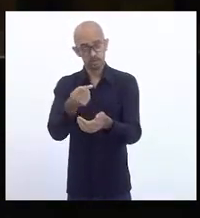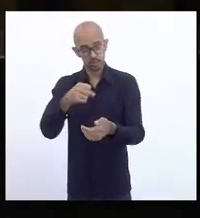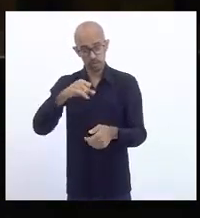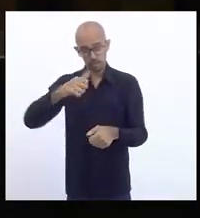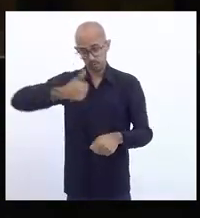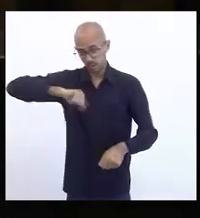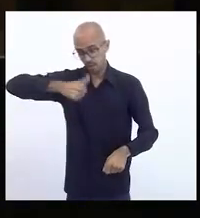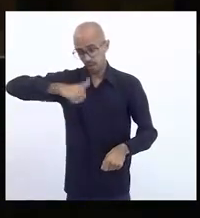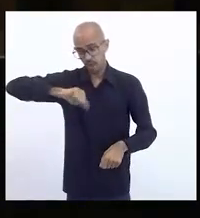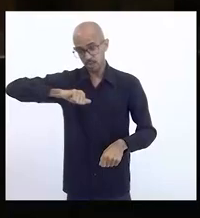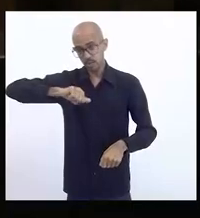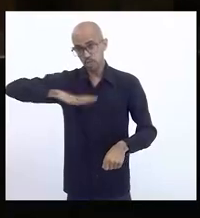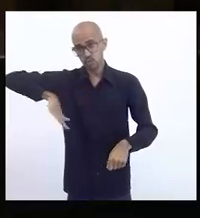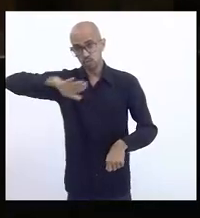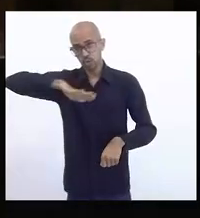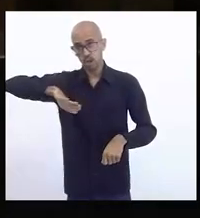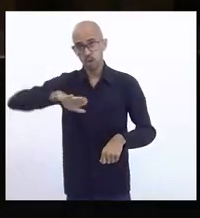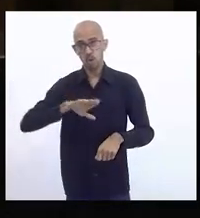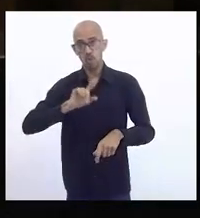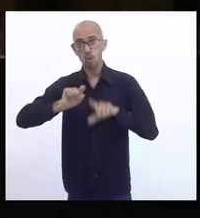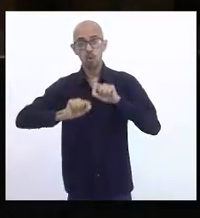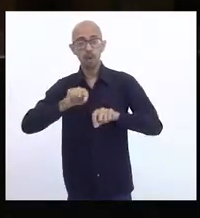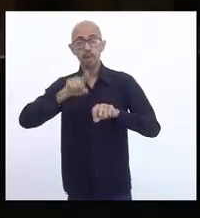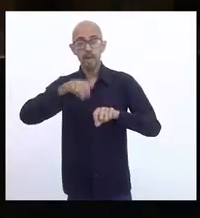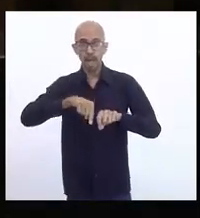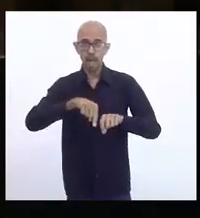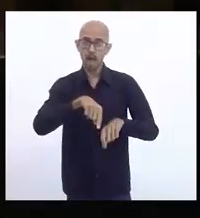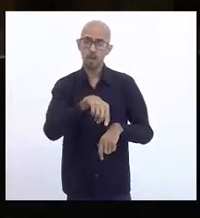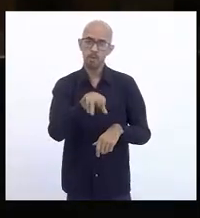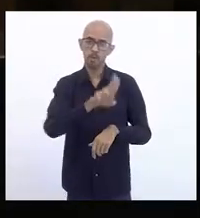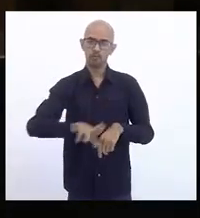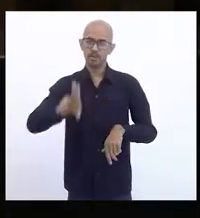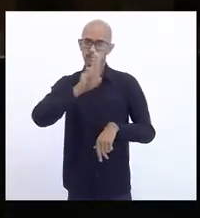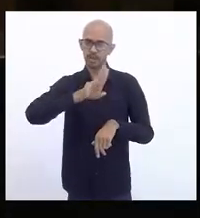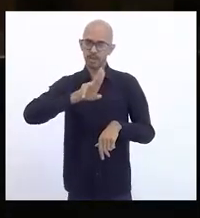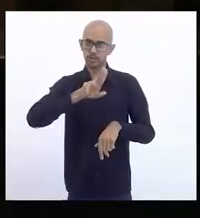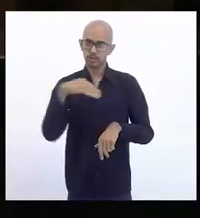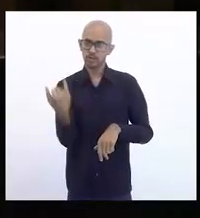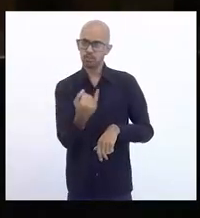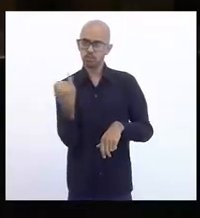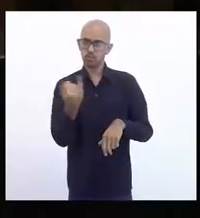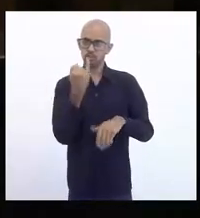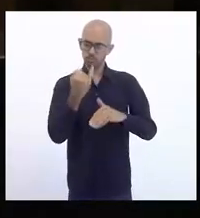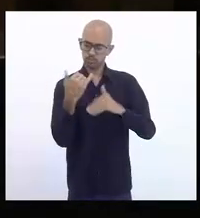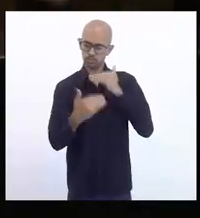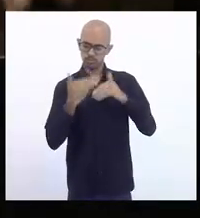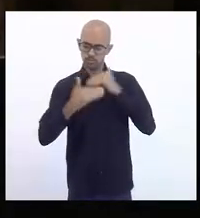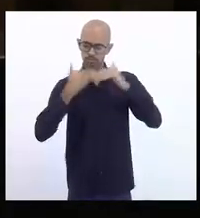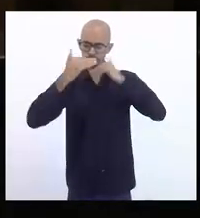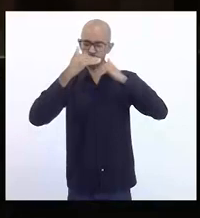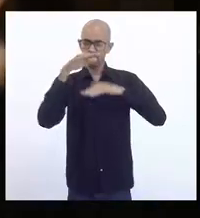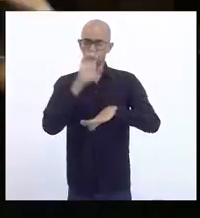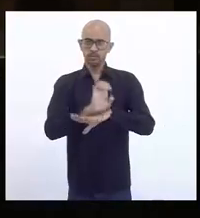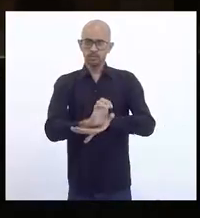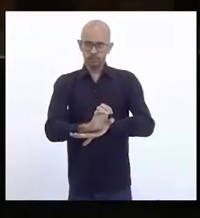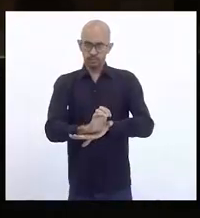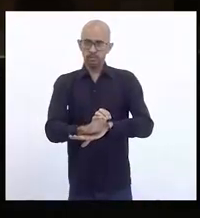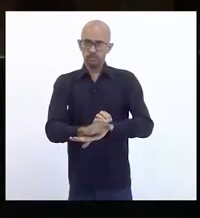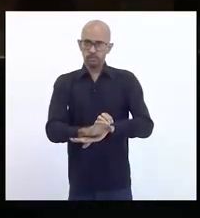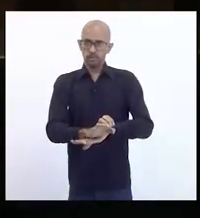análise do que é uma universidade, a importância dela para o desenvolvimento do Estado,